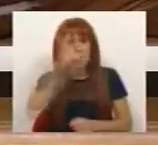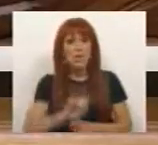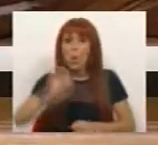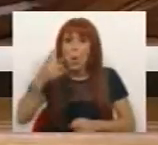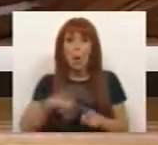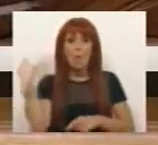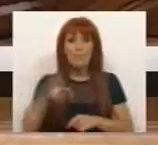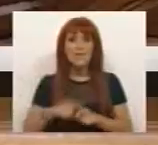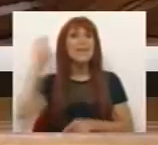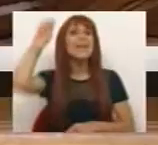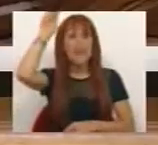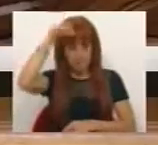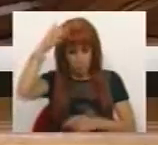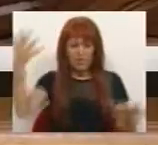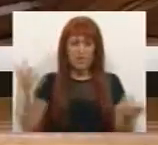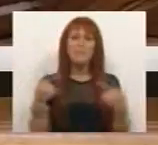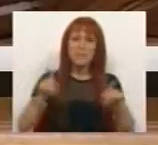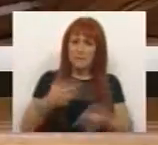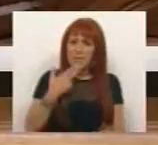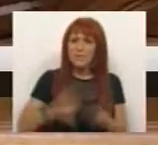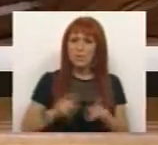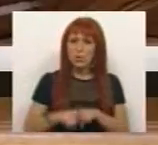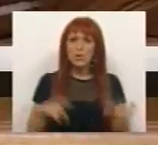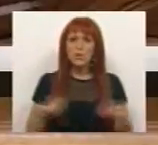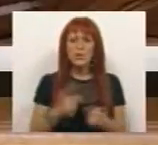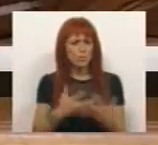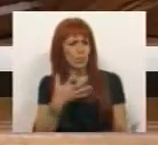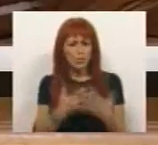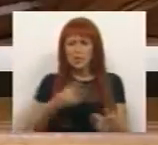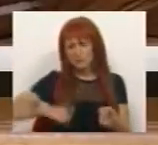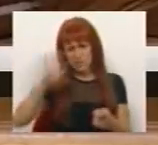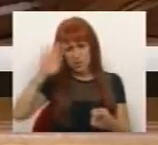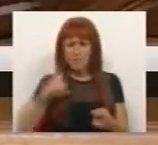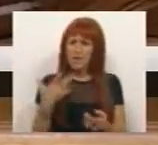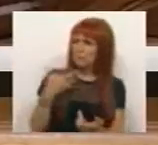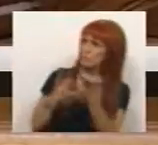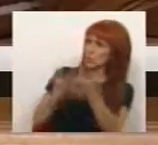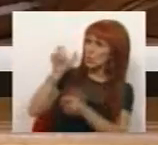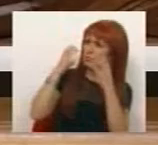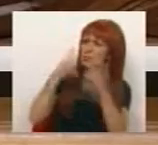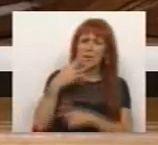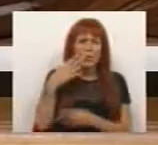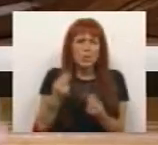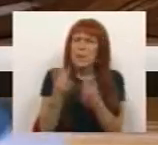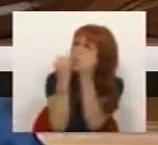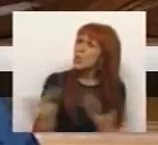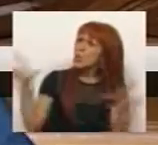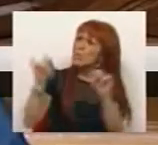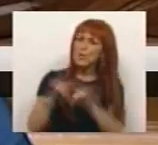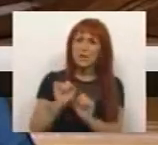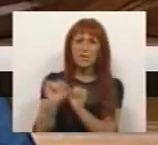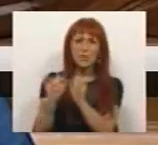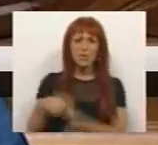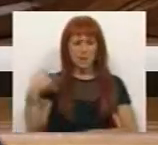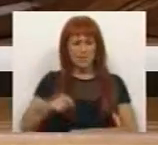primeiro-ministro, seja como presidente da República. Mas também é verdade que os Verdes sublinham e reconhecem ao Dr. Mário Soares a natureza inovadora das